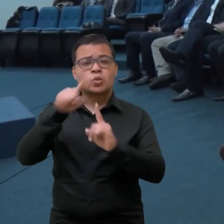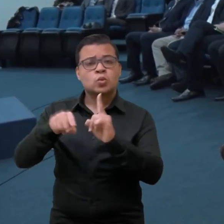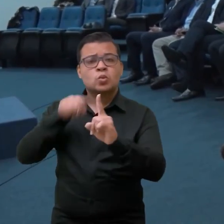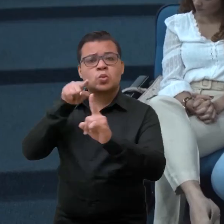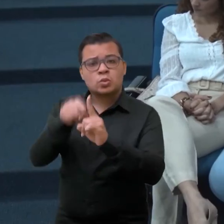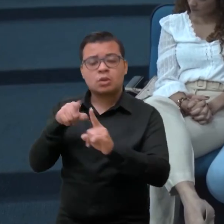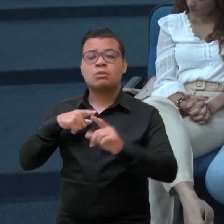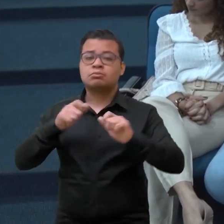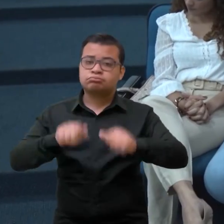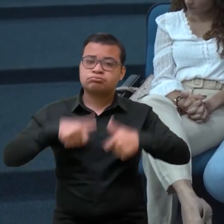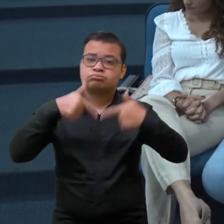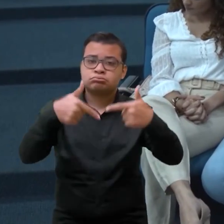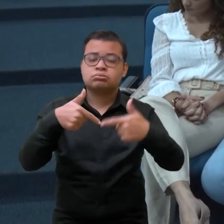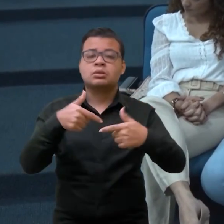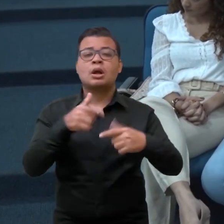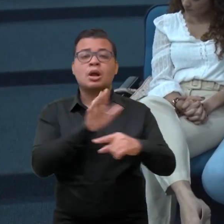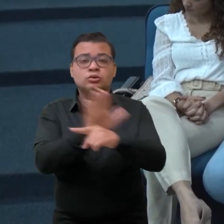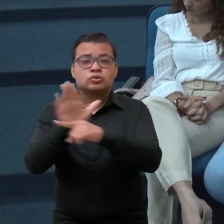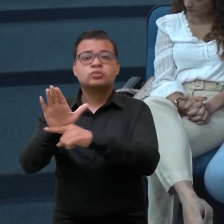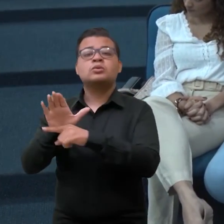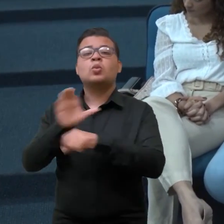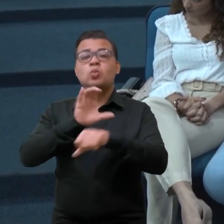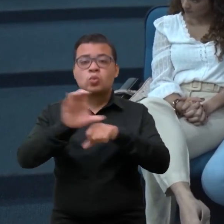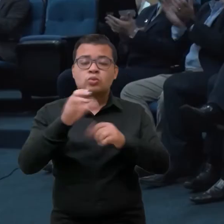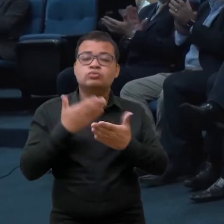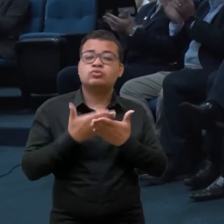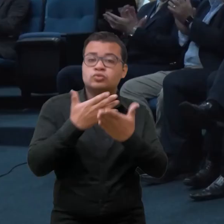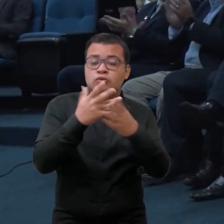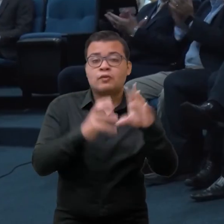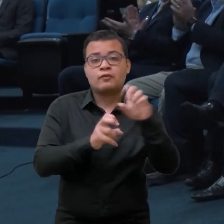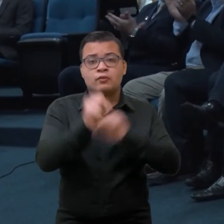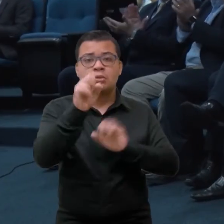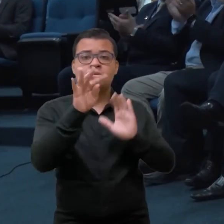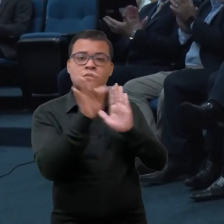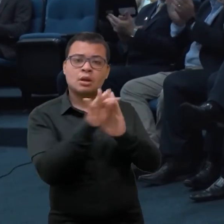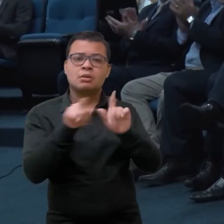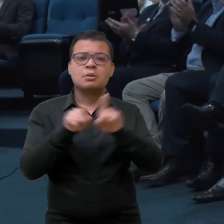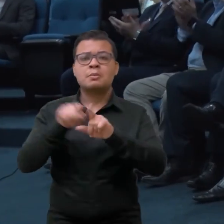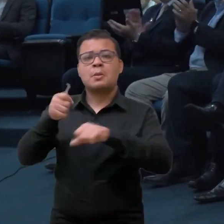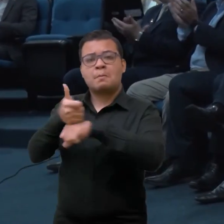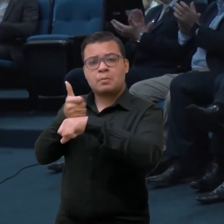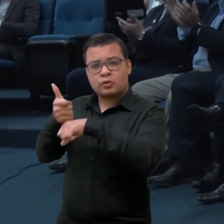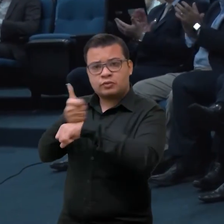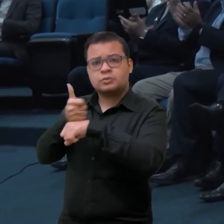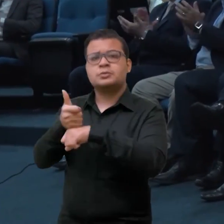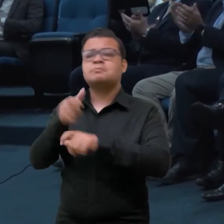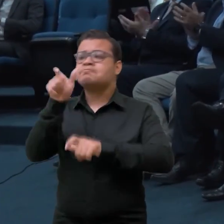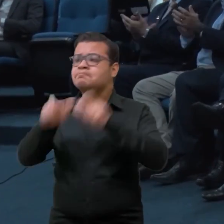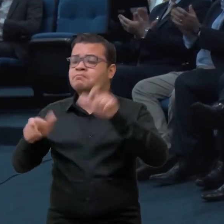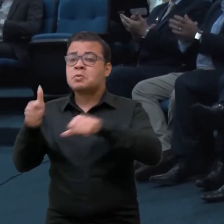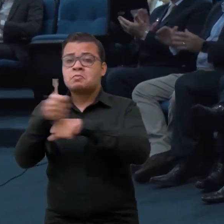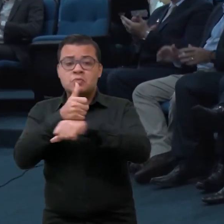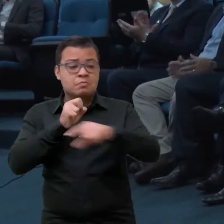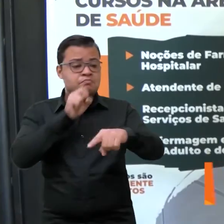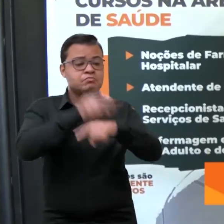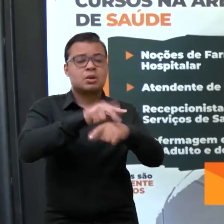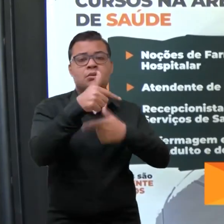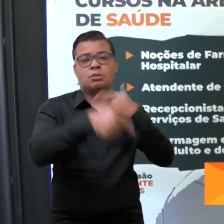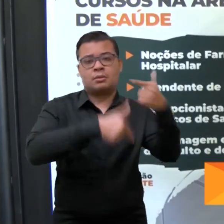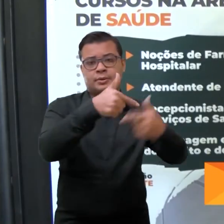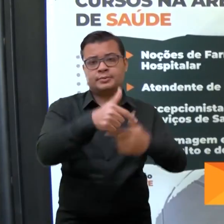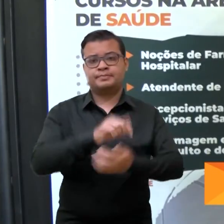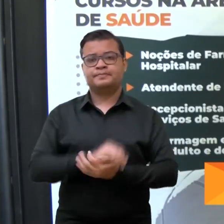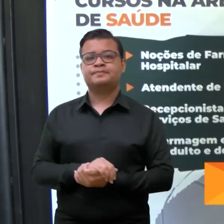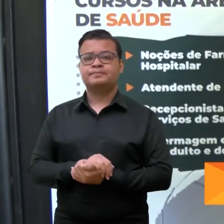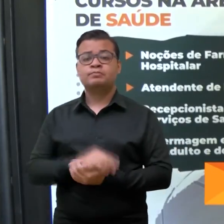contínuas de formação técnica e profissionalizante e a inserção de profissionais no mercado de trabalho. Nosso